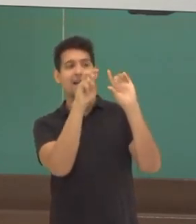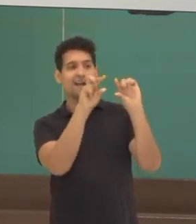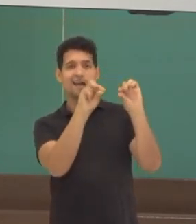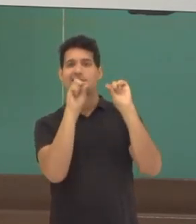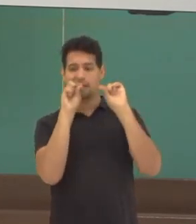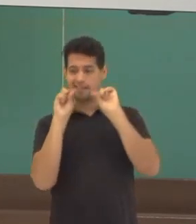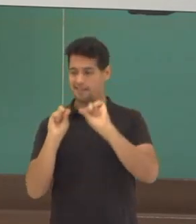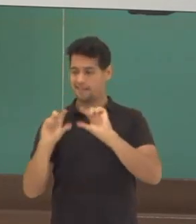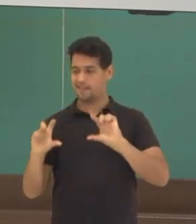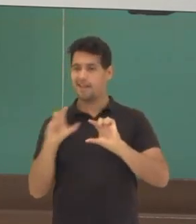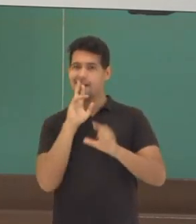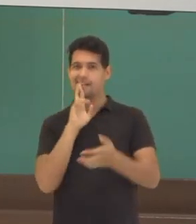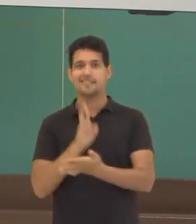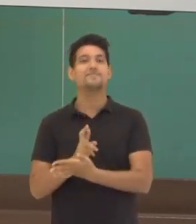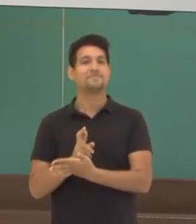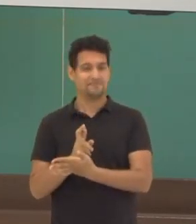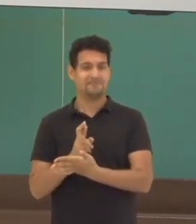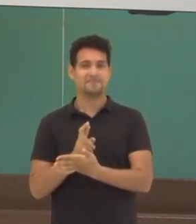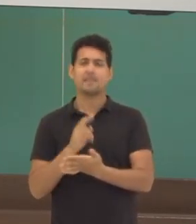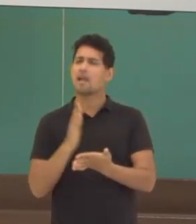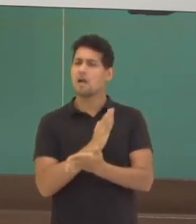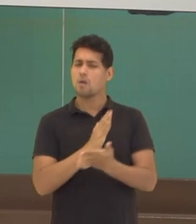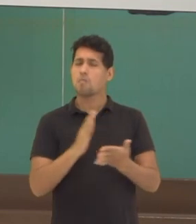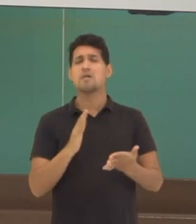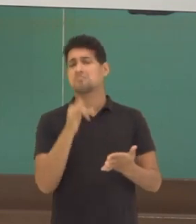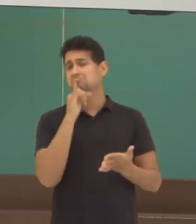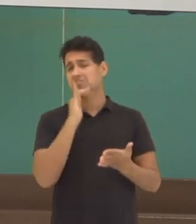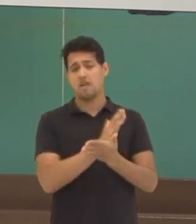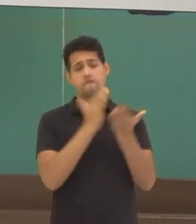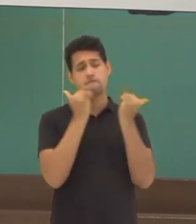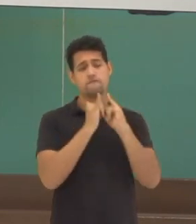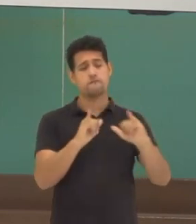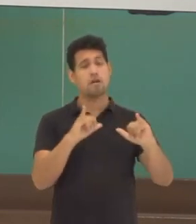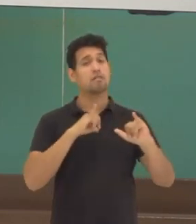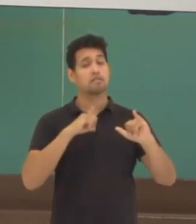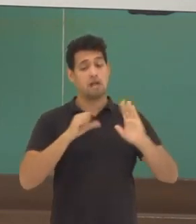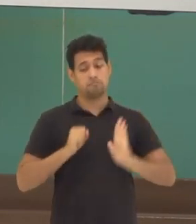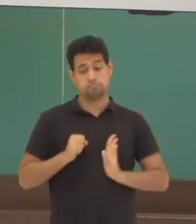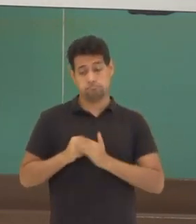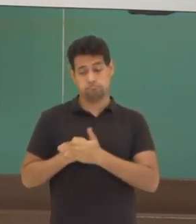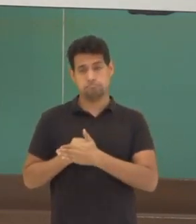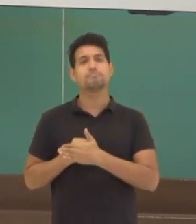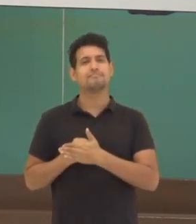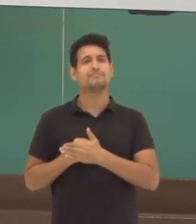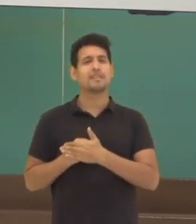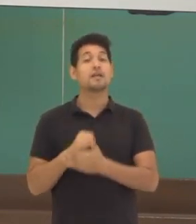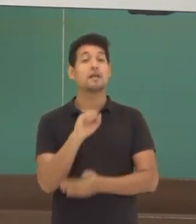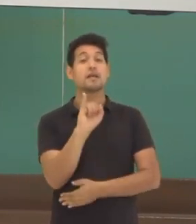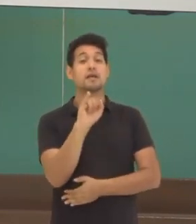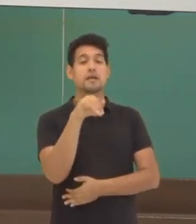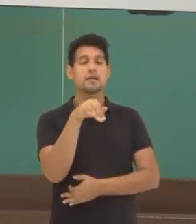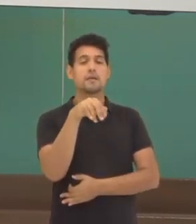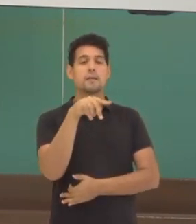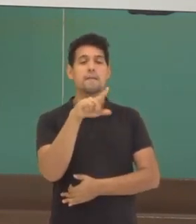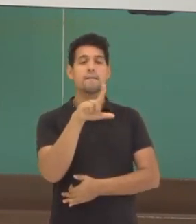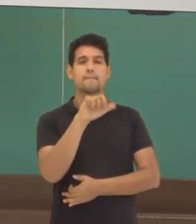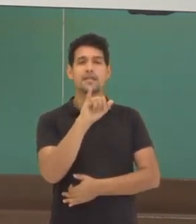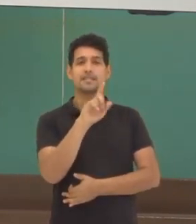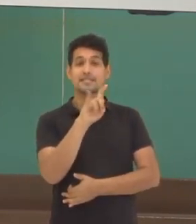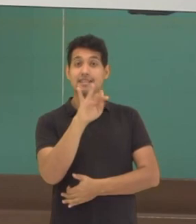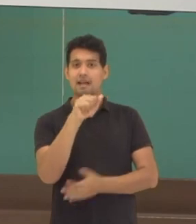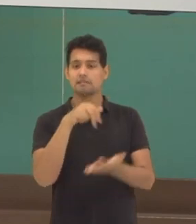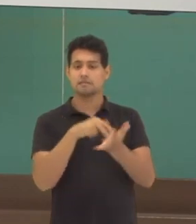Legal, e aí, você conseguiu perceber o que o professor perguntou ali? Conseguiu observar? Então, segundo aquele trecho, né, o professor perguntou